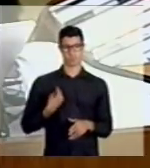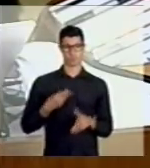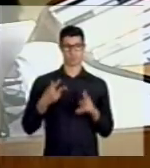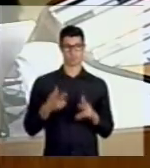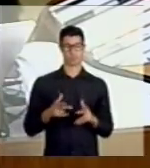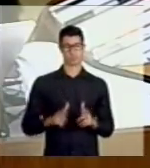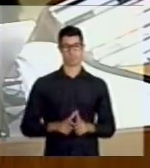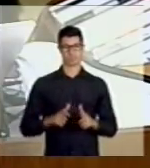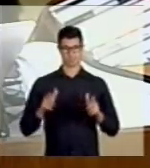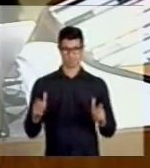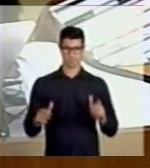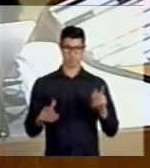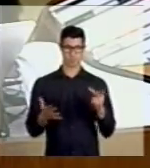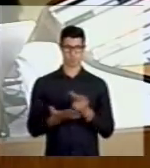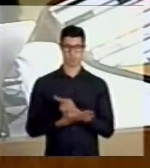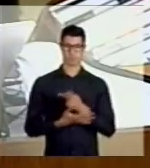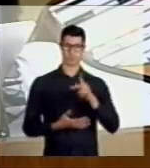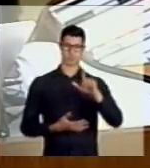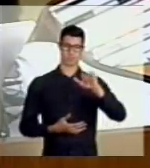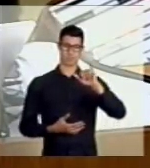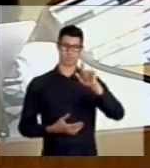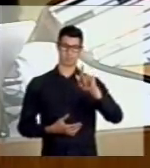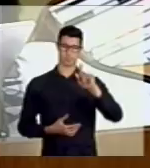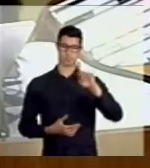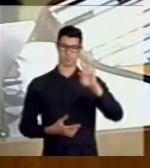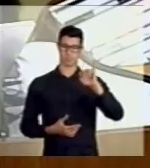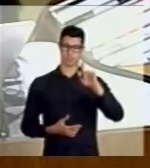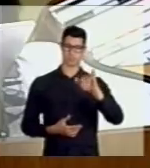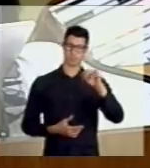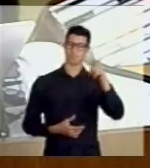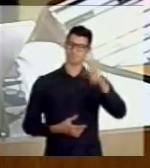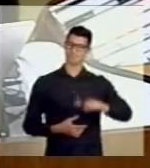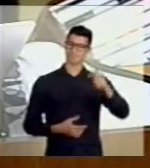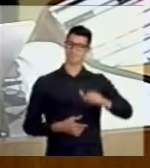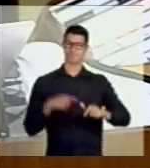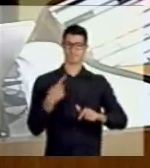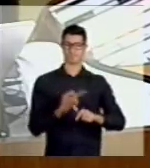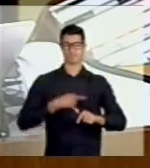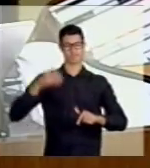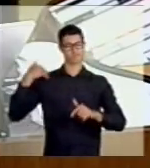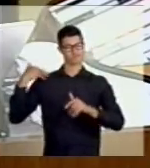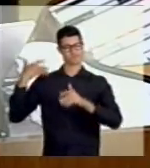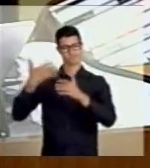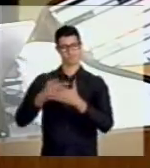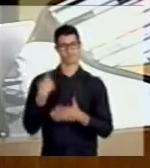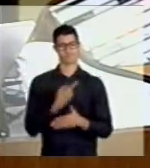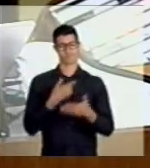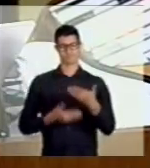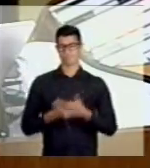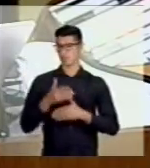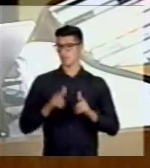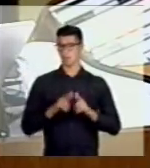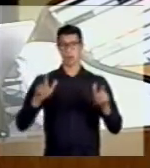no maior episódio de litigiosidade repetitiva de nossa história. Nós estamos diante do